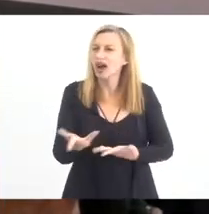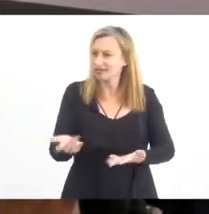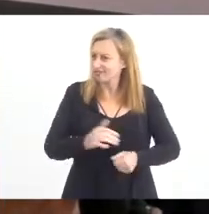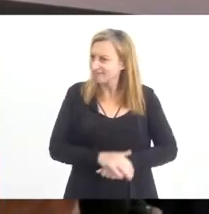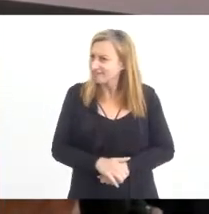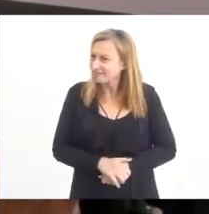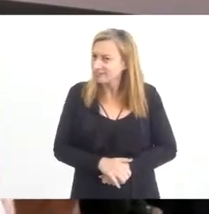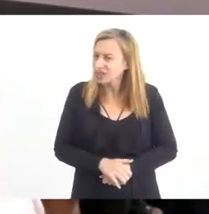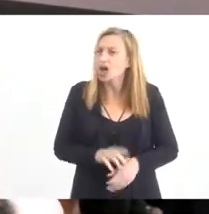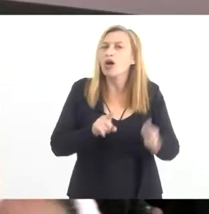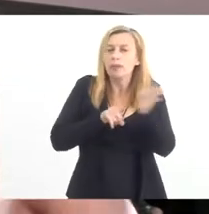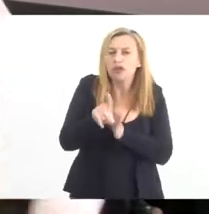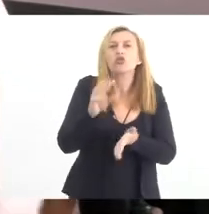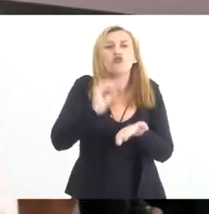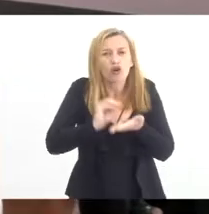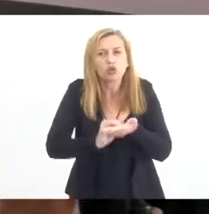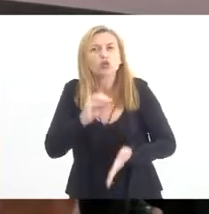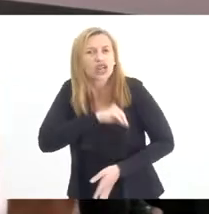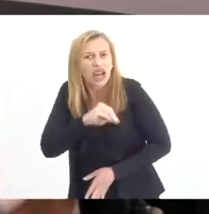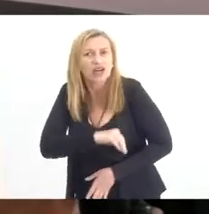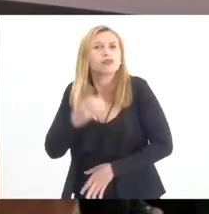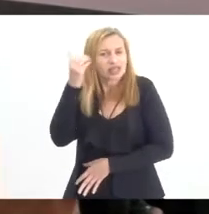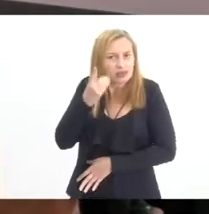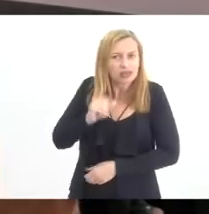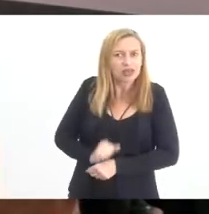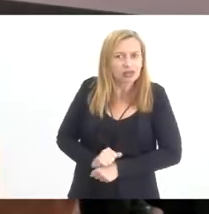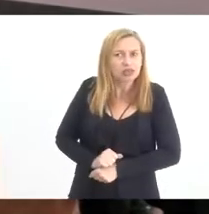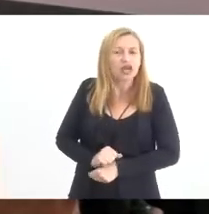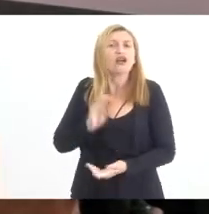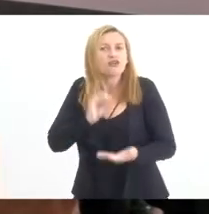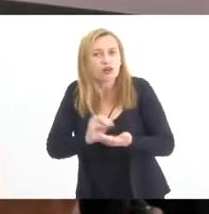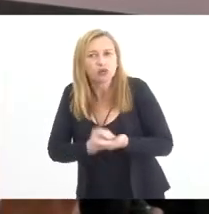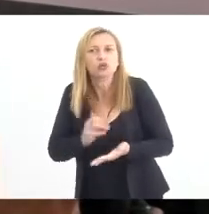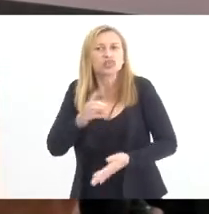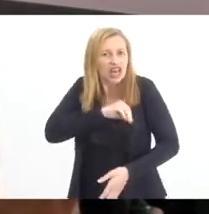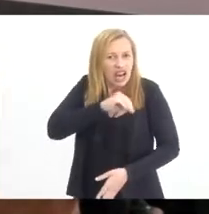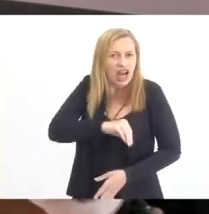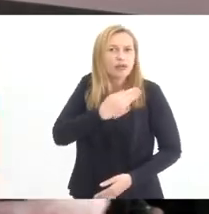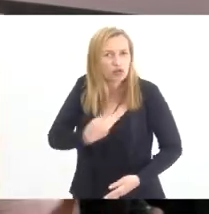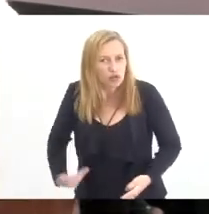pergunto, faltou salário para o deputado? Faltou salário para o governador?